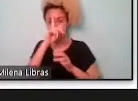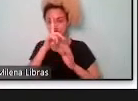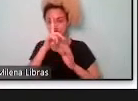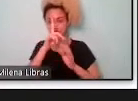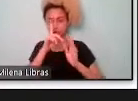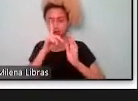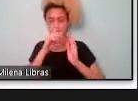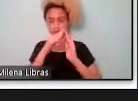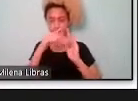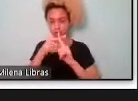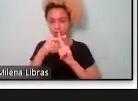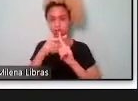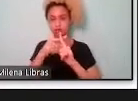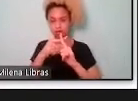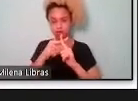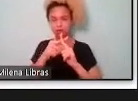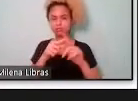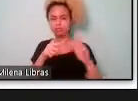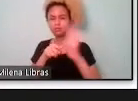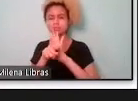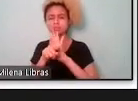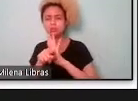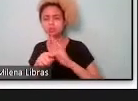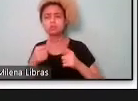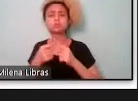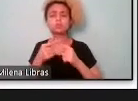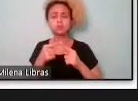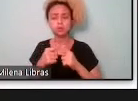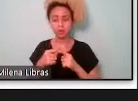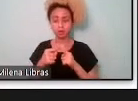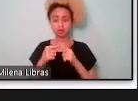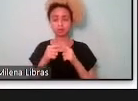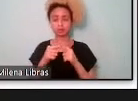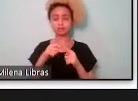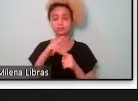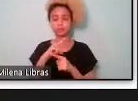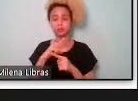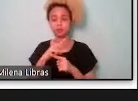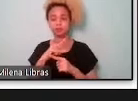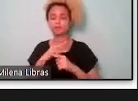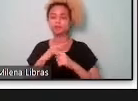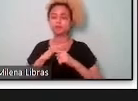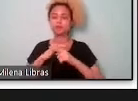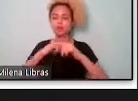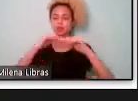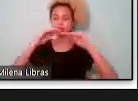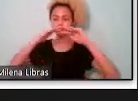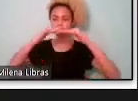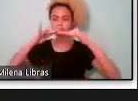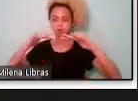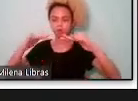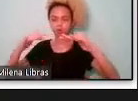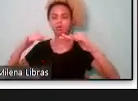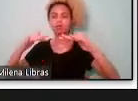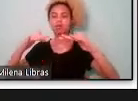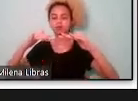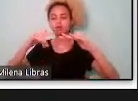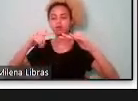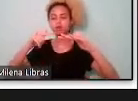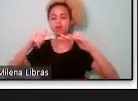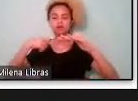quando foi investigado o porquê, aí houve uma troca de telhas, né, simplesmente a